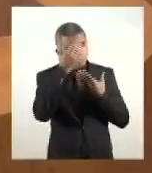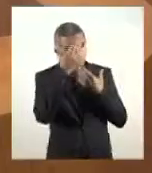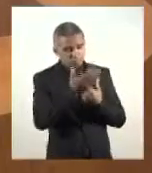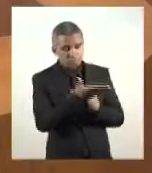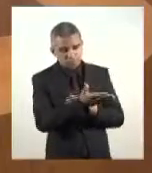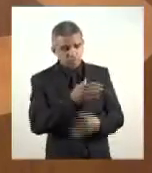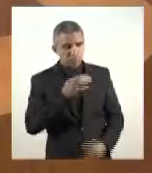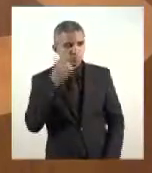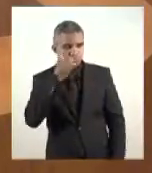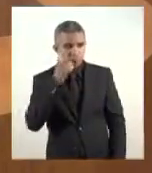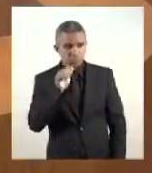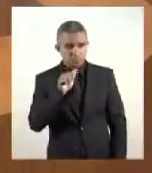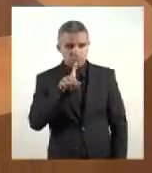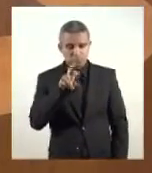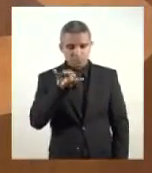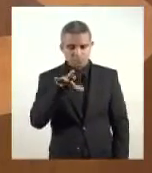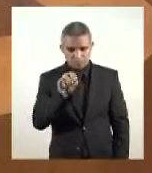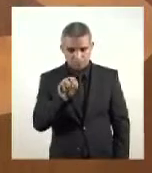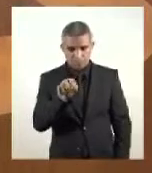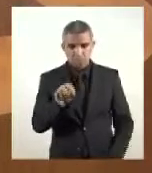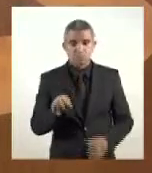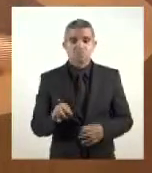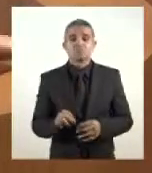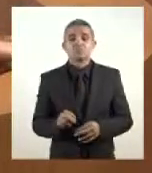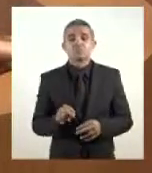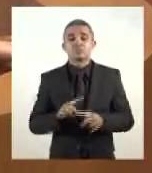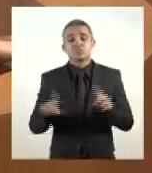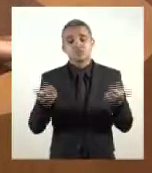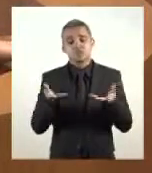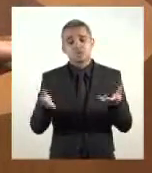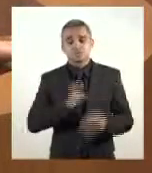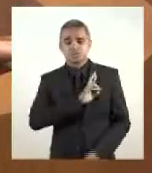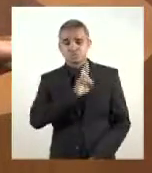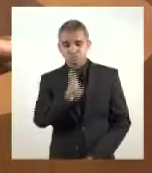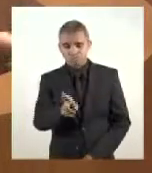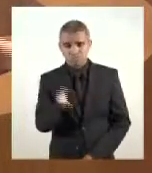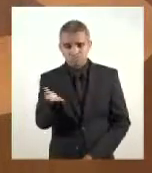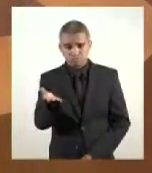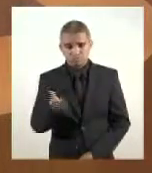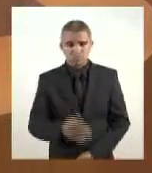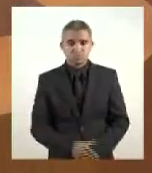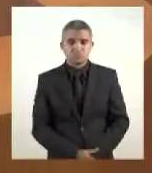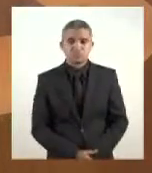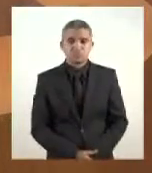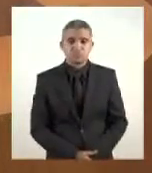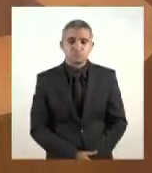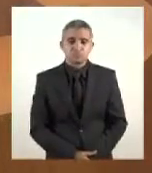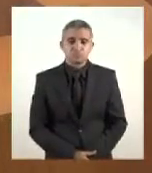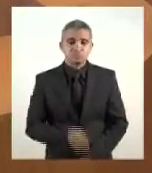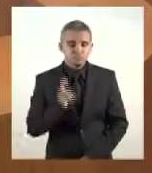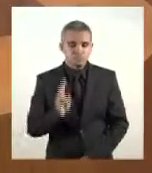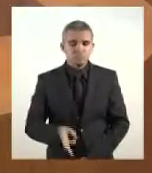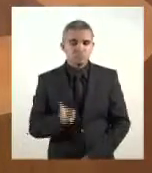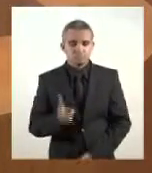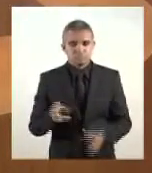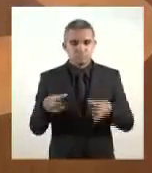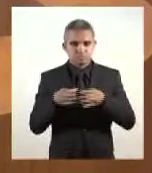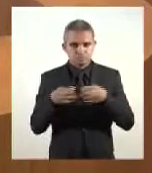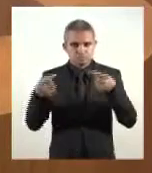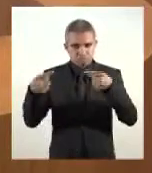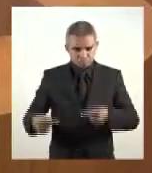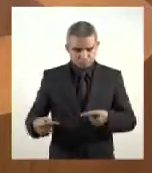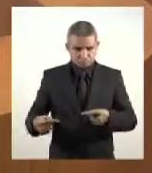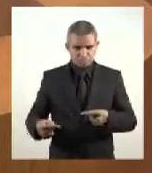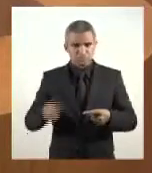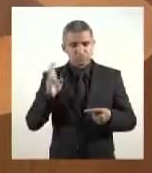e respondo ao seu argumento, deputado Adriano, dizendo o seguinte: a oposição, sempre que sobe à tribuna, e eu já vi, inclusive,